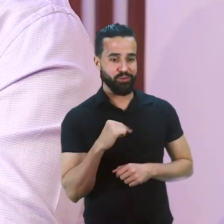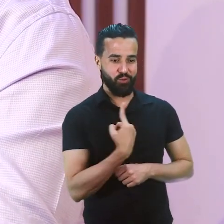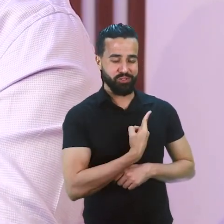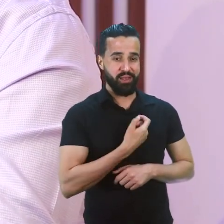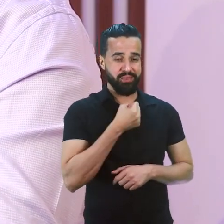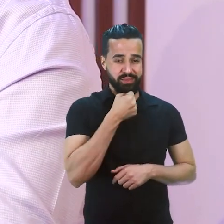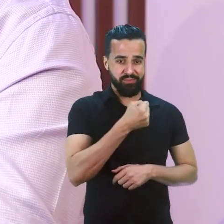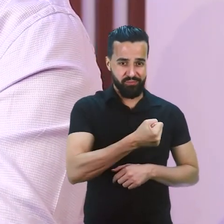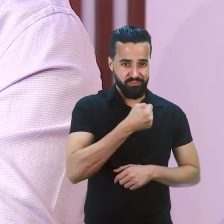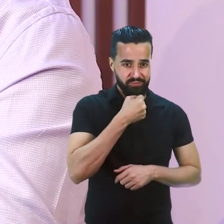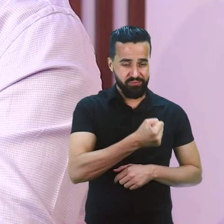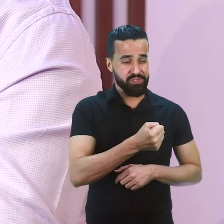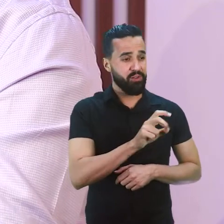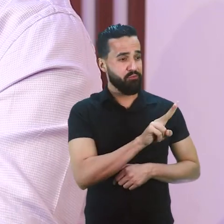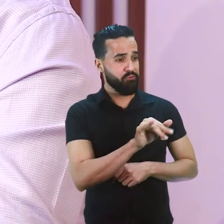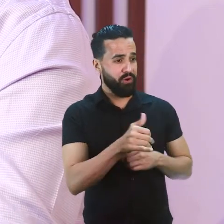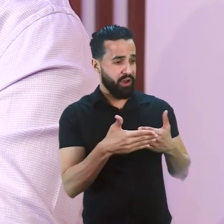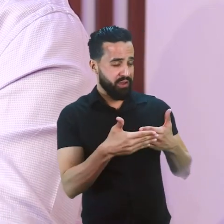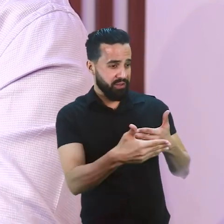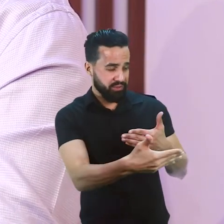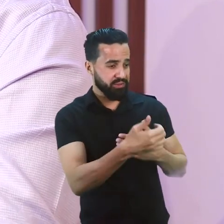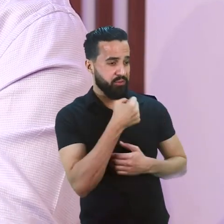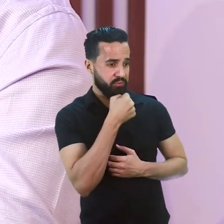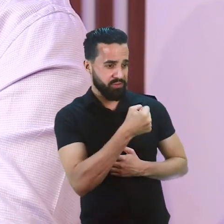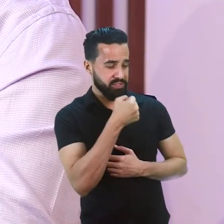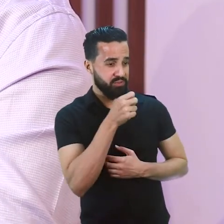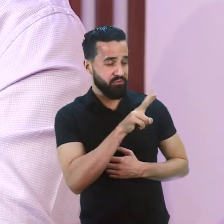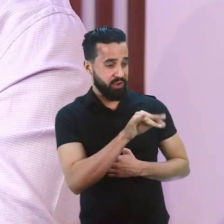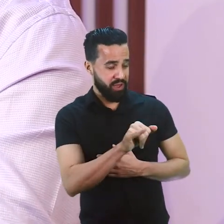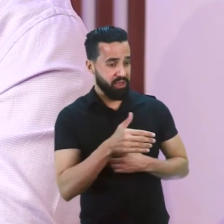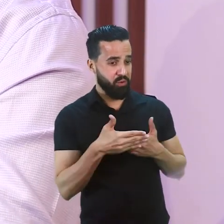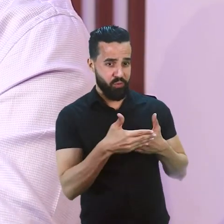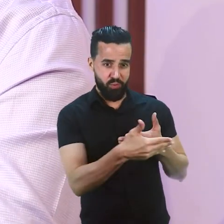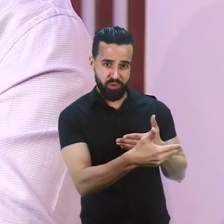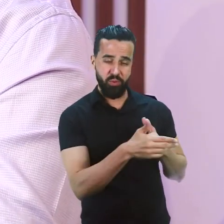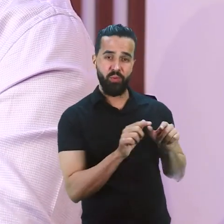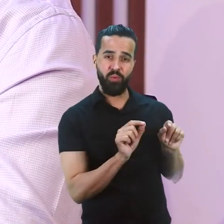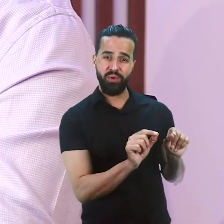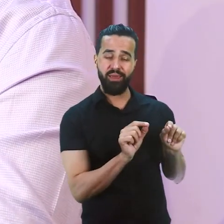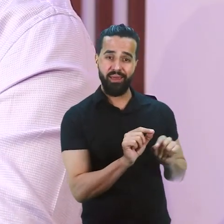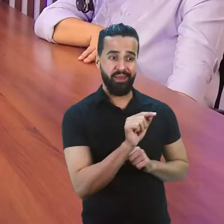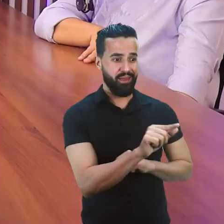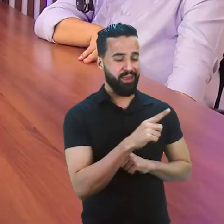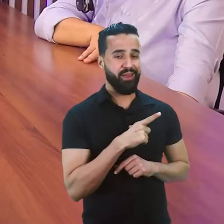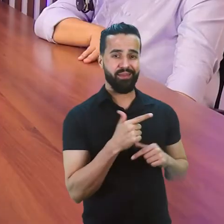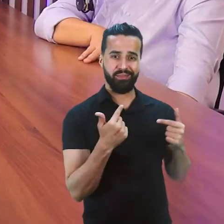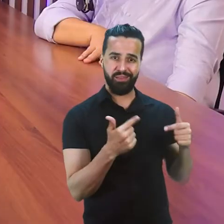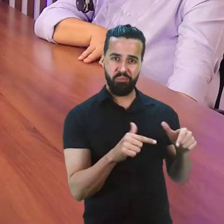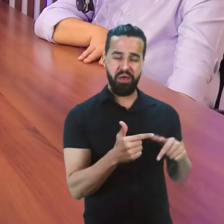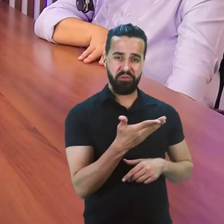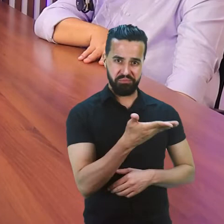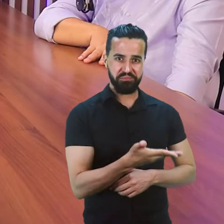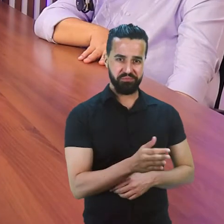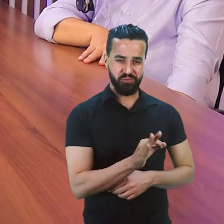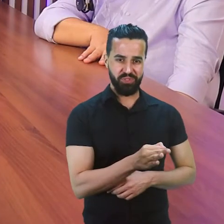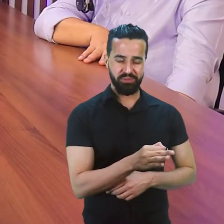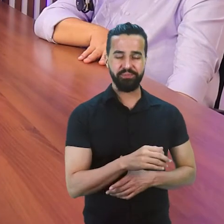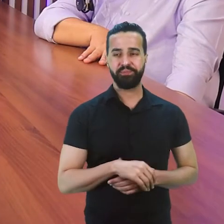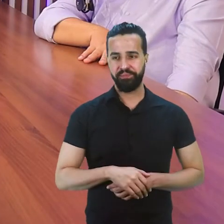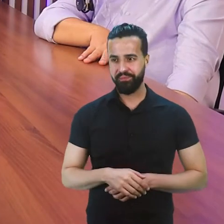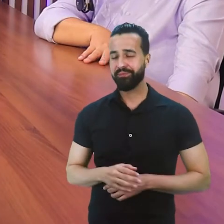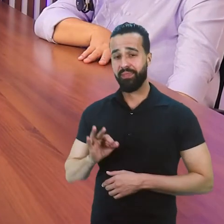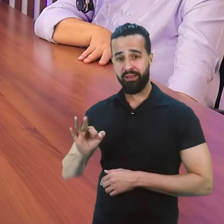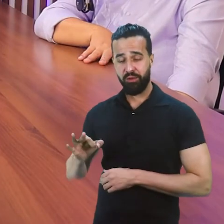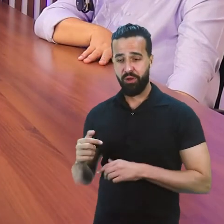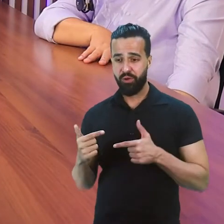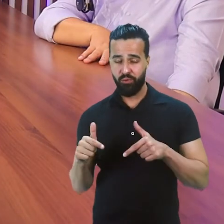A entrevista dele vai ao ar aí por esses dias, que também é fruto desse trabalho. Sim, esse trabalho na OAB,